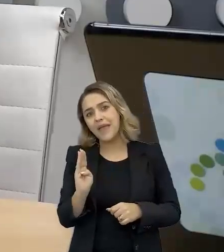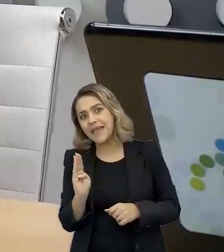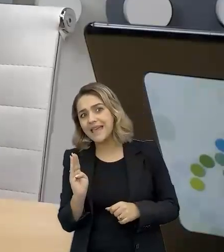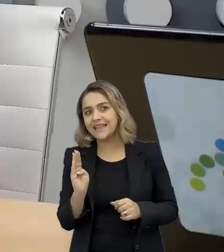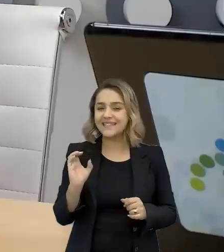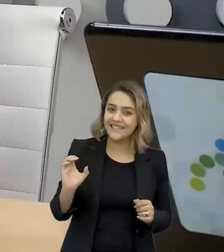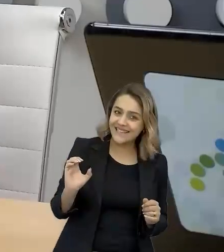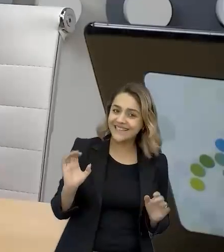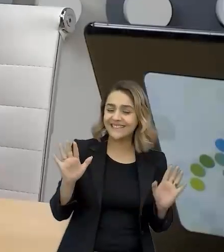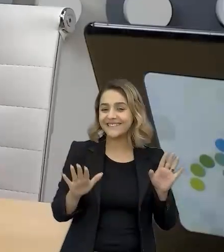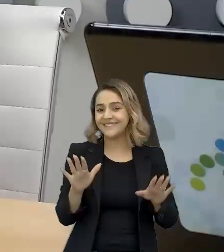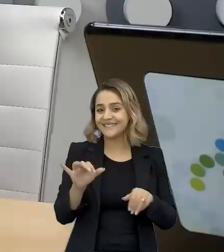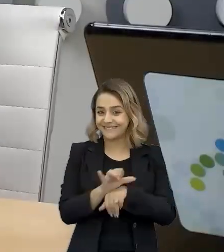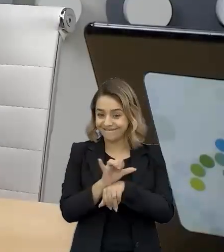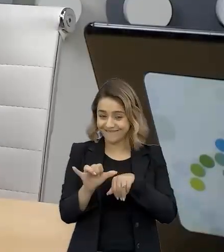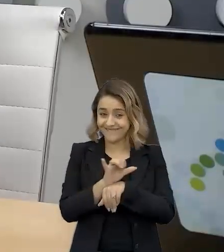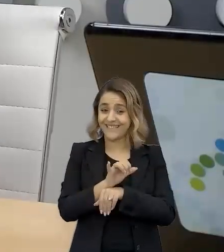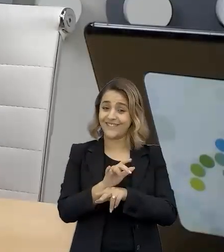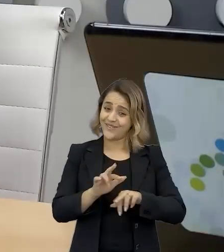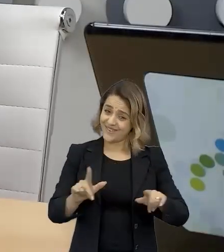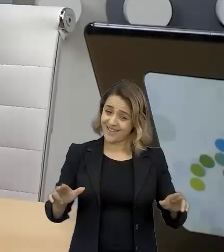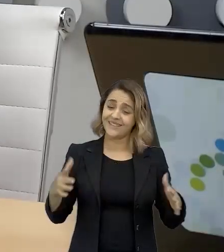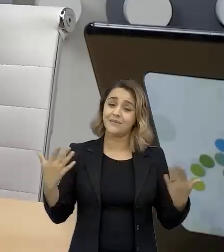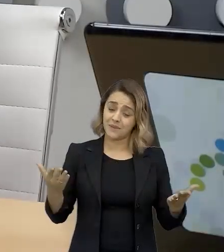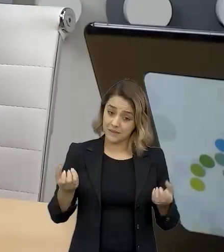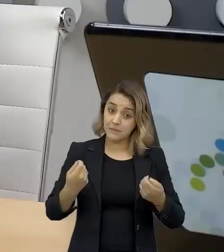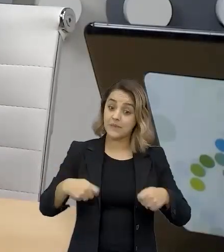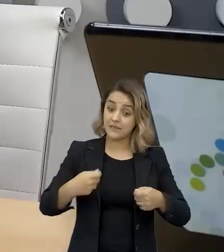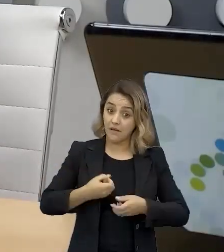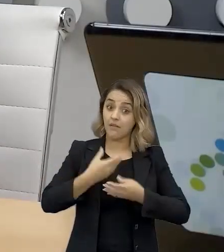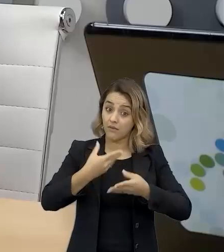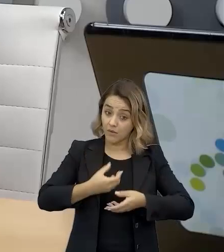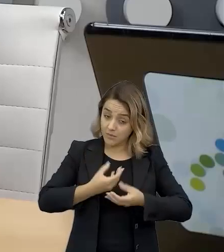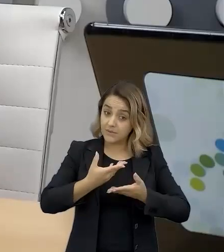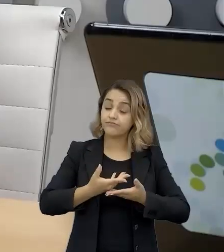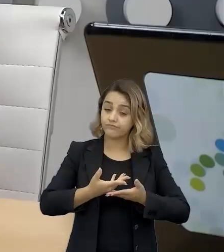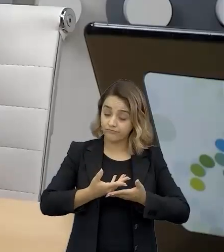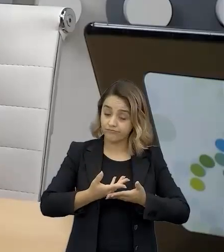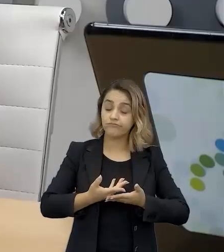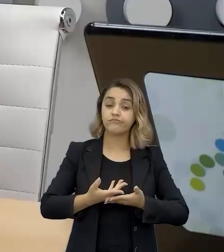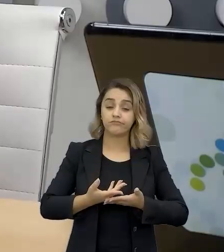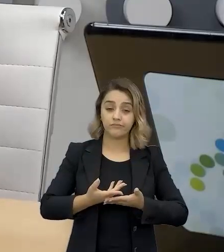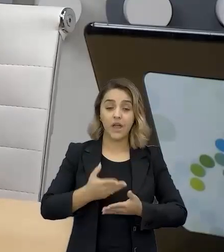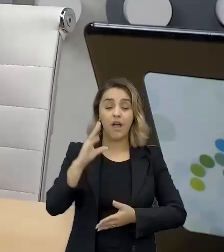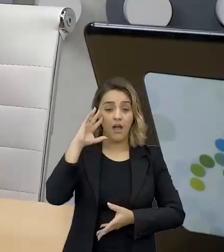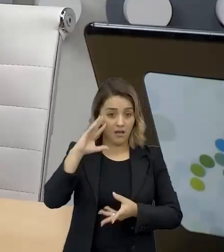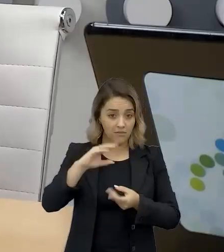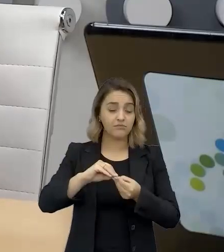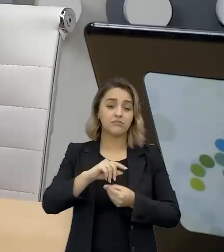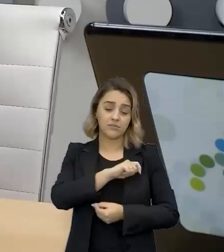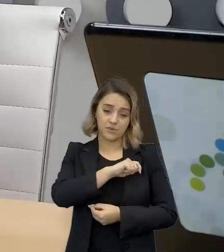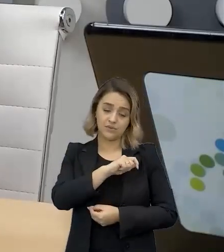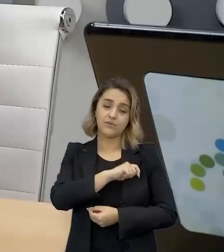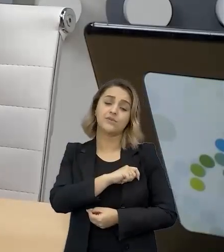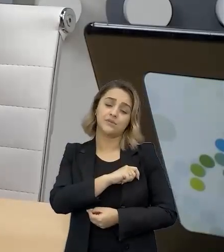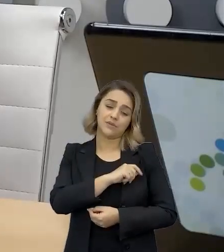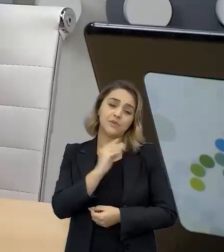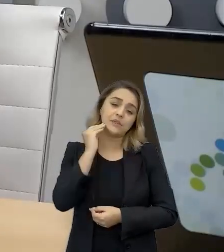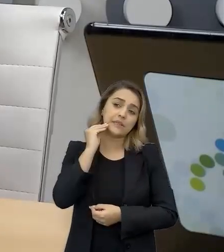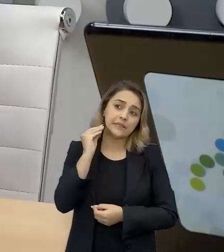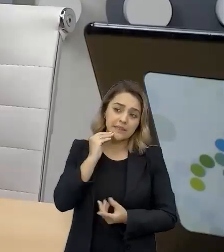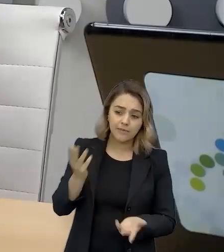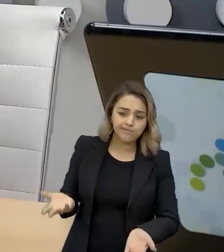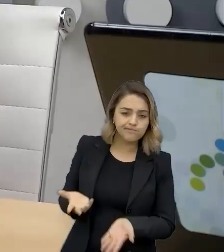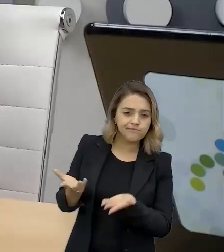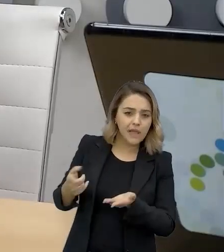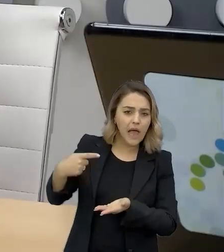né? Mas a informação tem que chegar no aluno, então eu tenho que fazer com que ele compreenda o conteúdo que